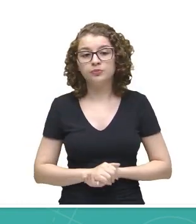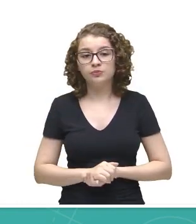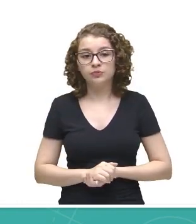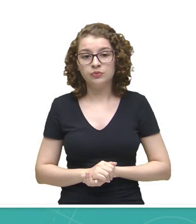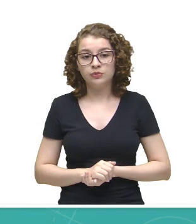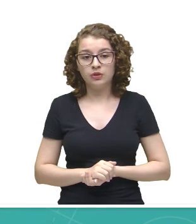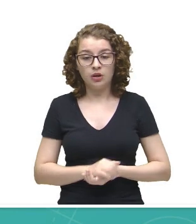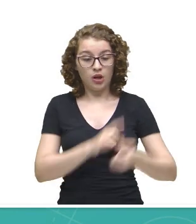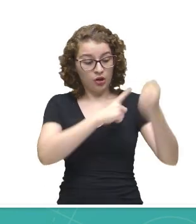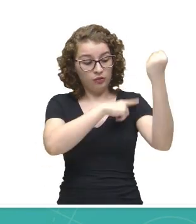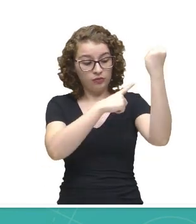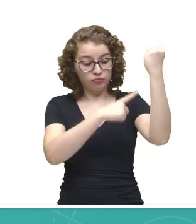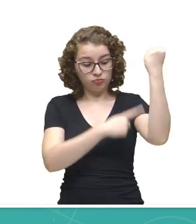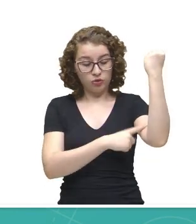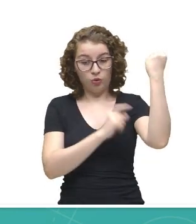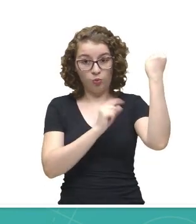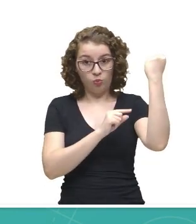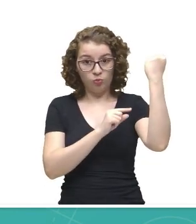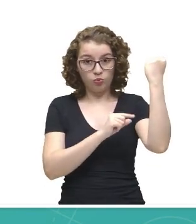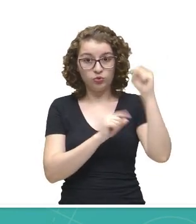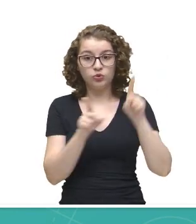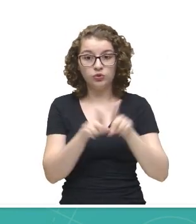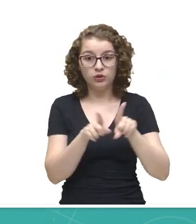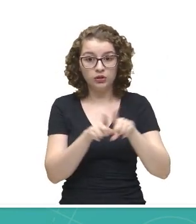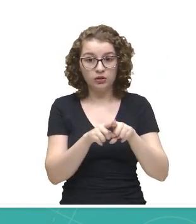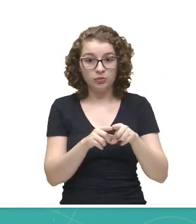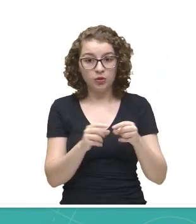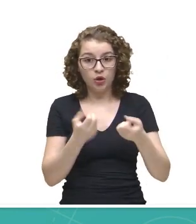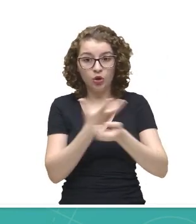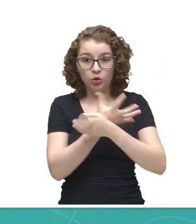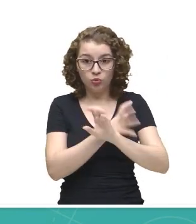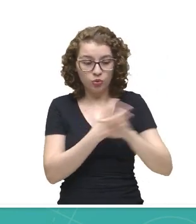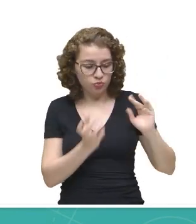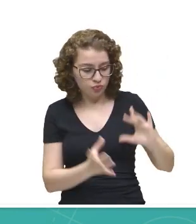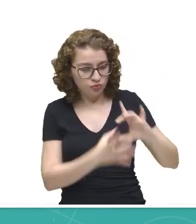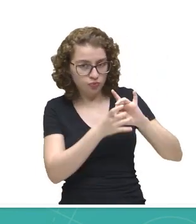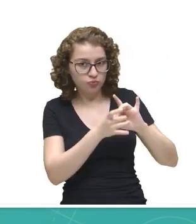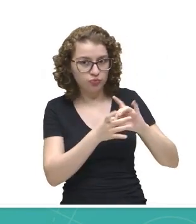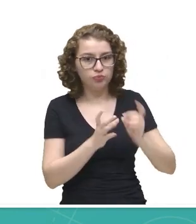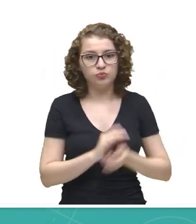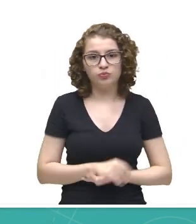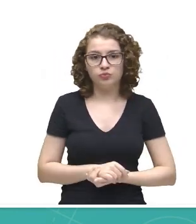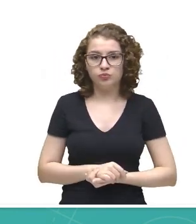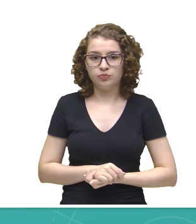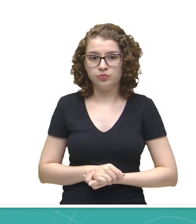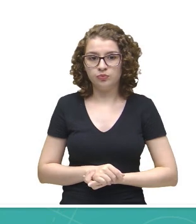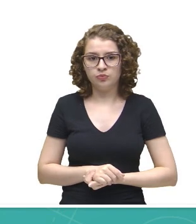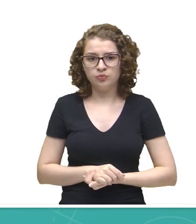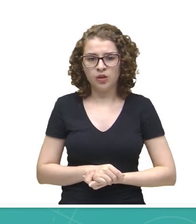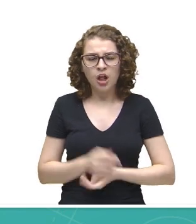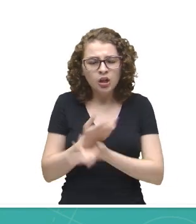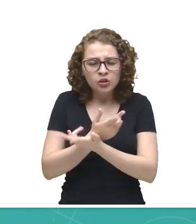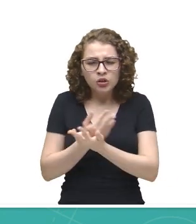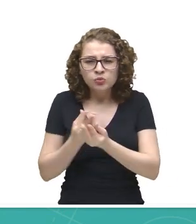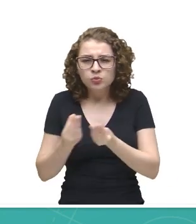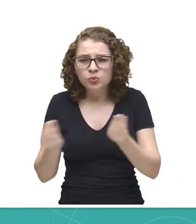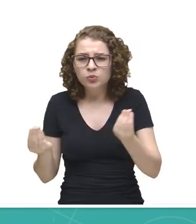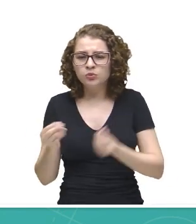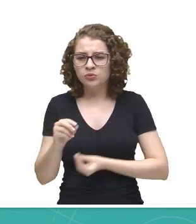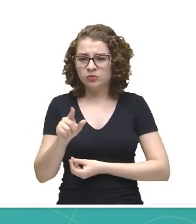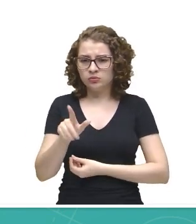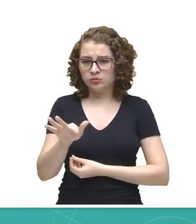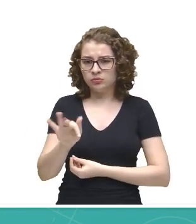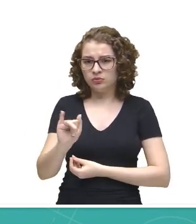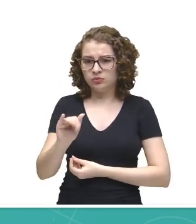tá? Permitindo ali os movimentos das estruturas. E é rico em fibras, né? Rico em fibras o tecido